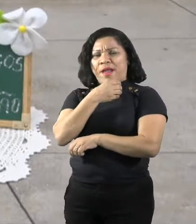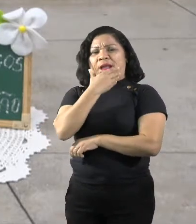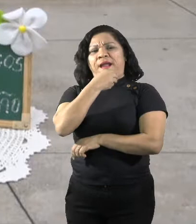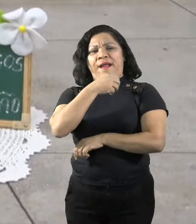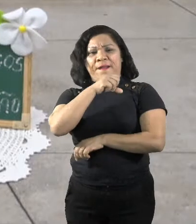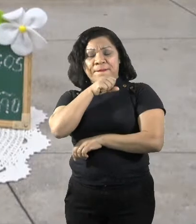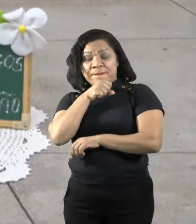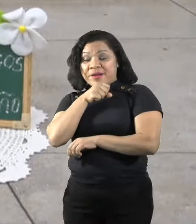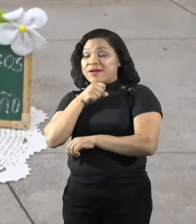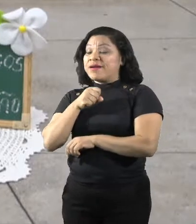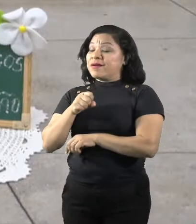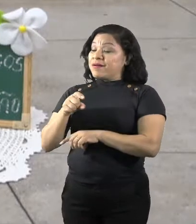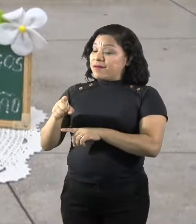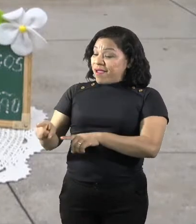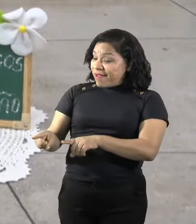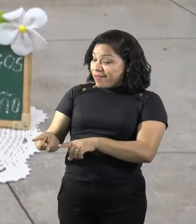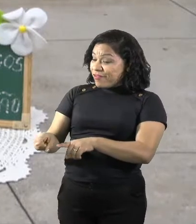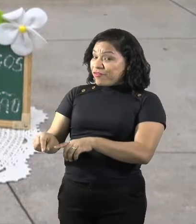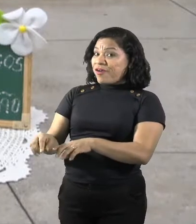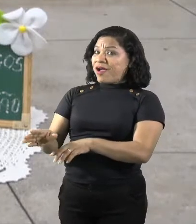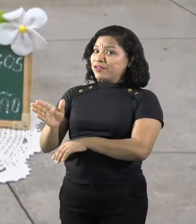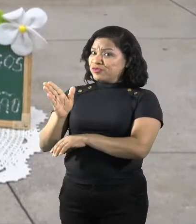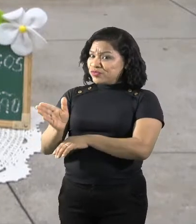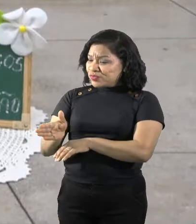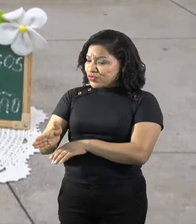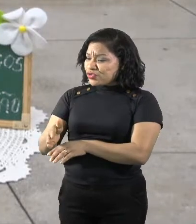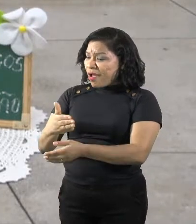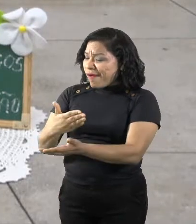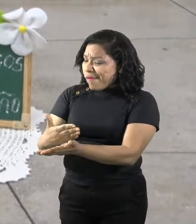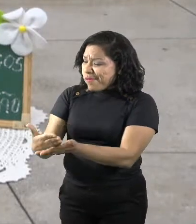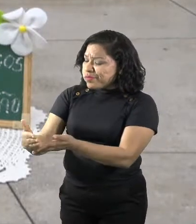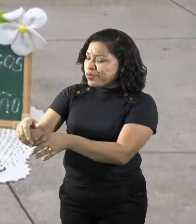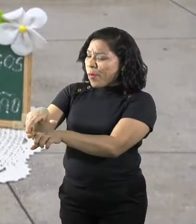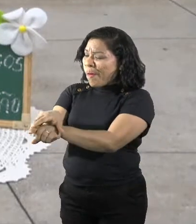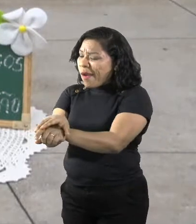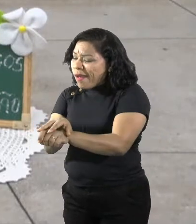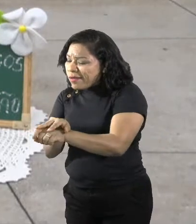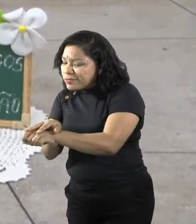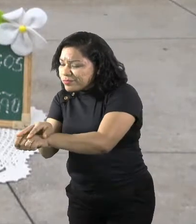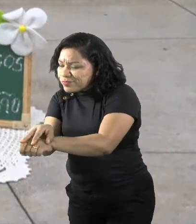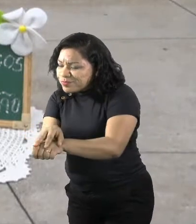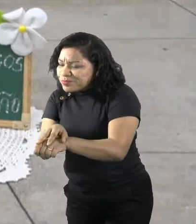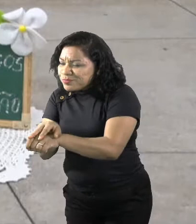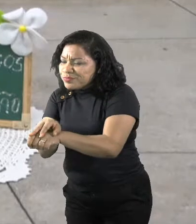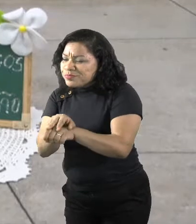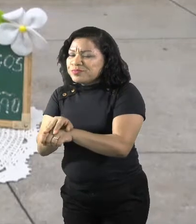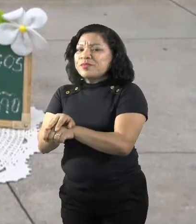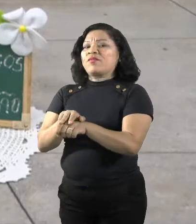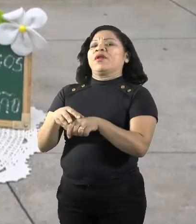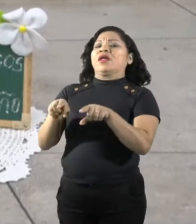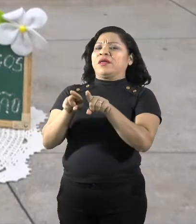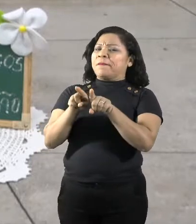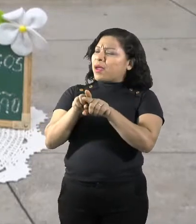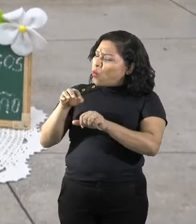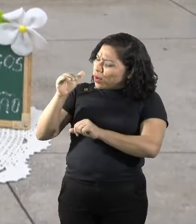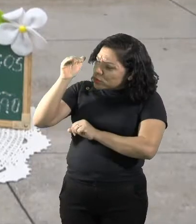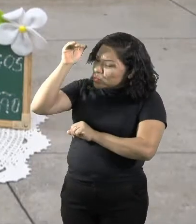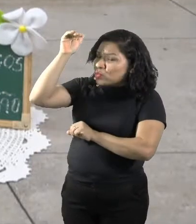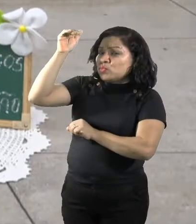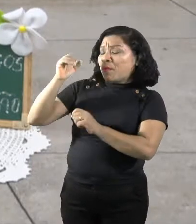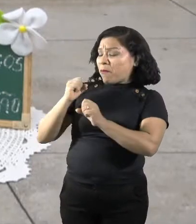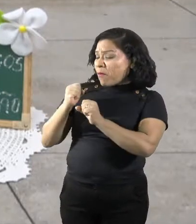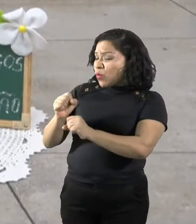coordenação motora do seu bebê ou qualquer adulto que estiver sentado ao lado. Também é muito importante